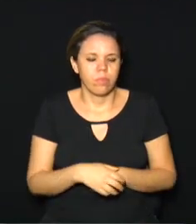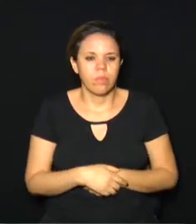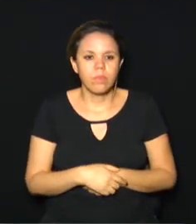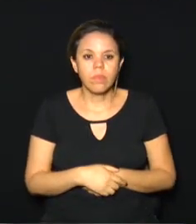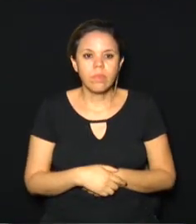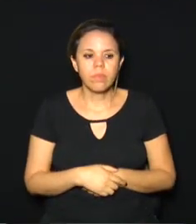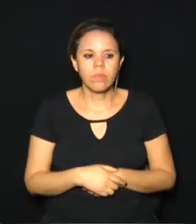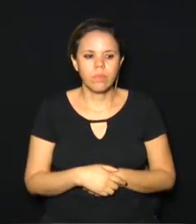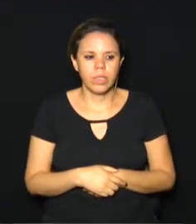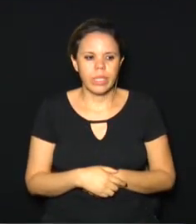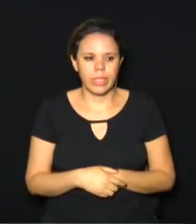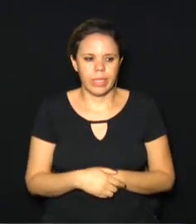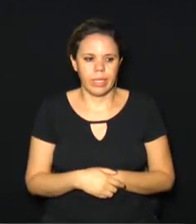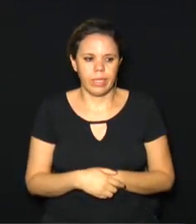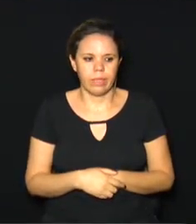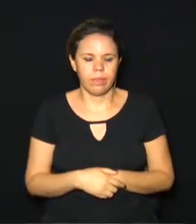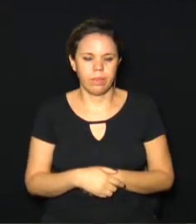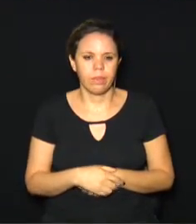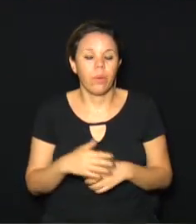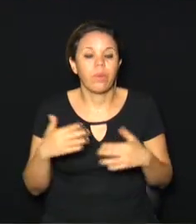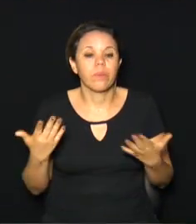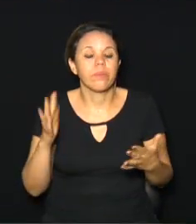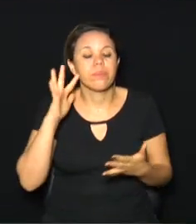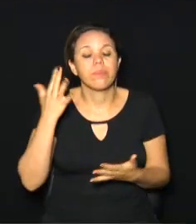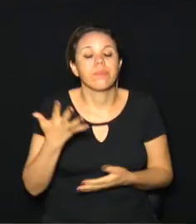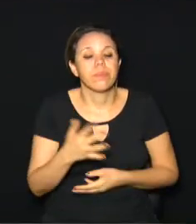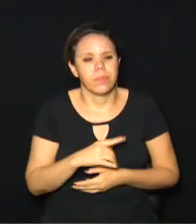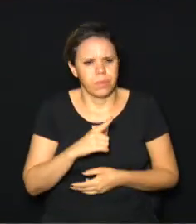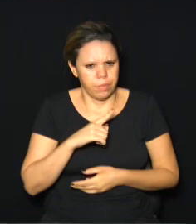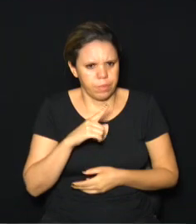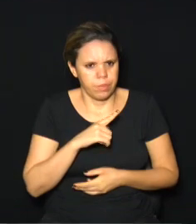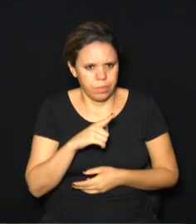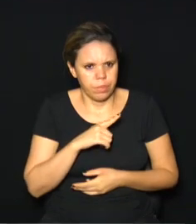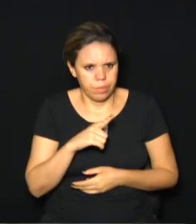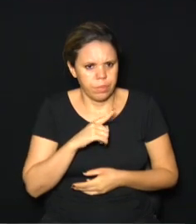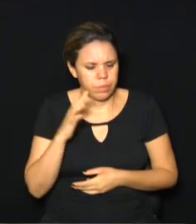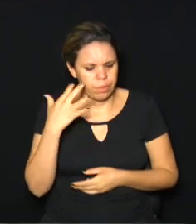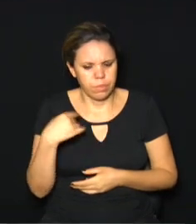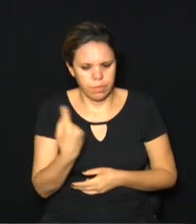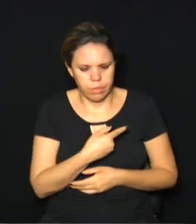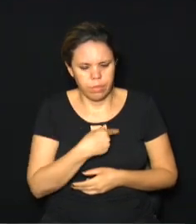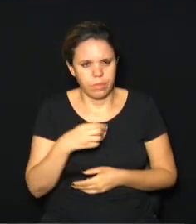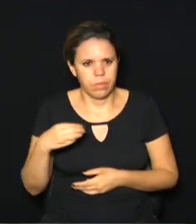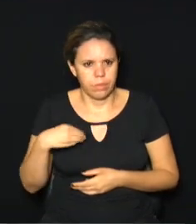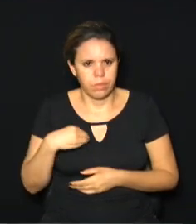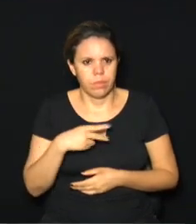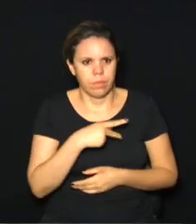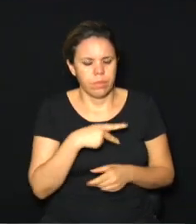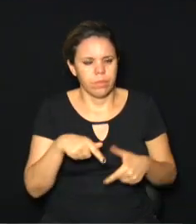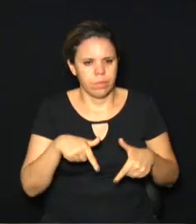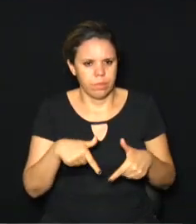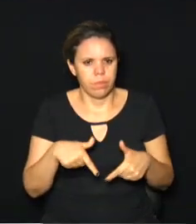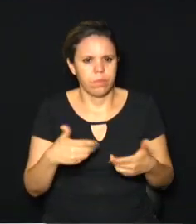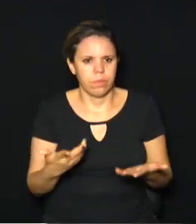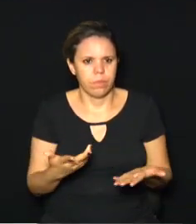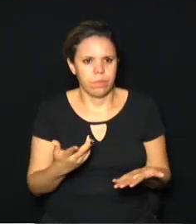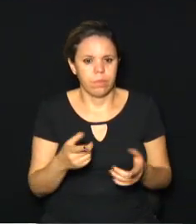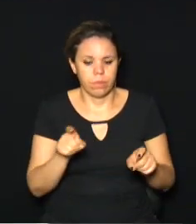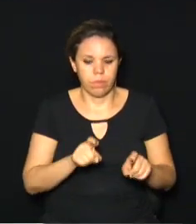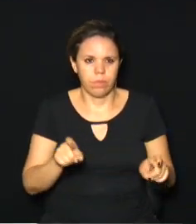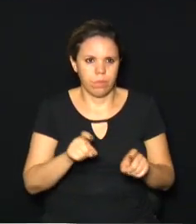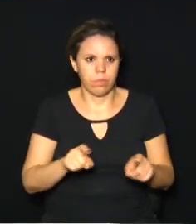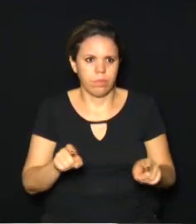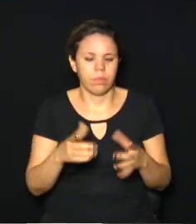Agora, mas qual que é a solução? Existe solução. Nós mesmos, Ministério Público do Trabalho, nós estamos trabalhando de maneira